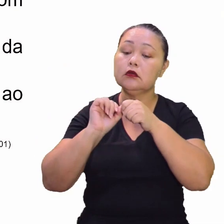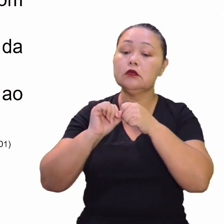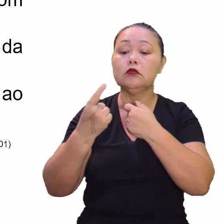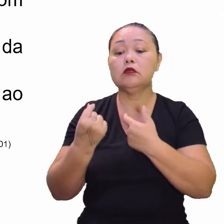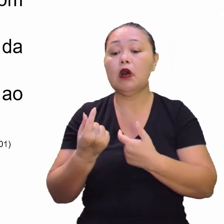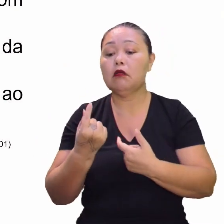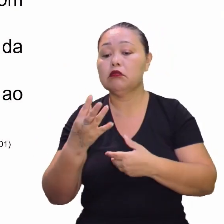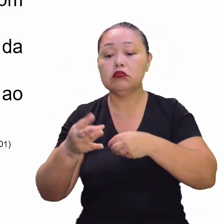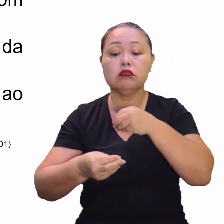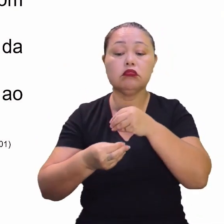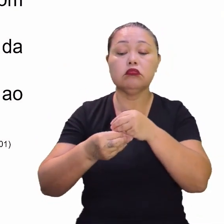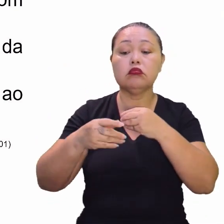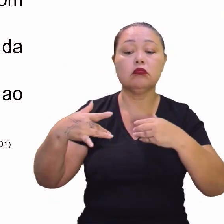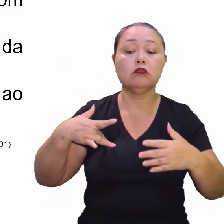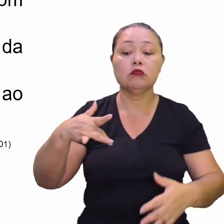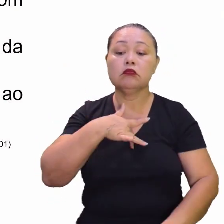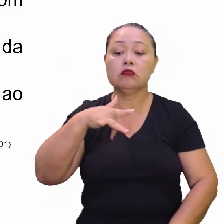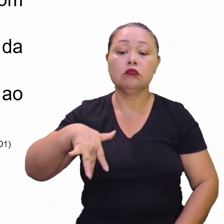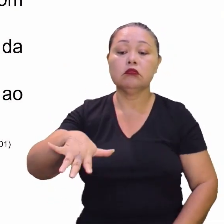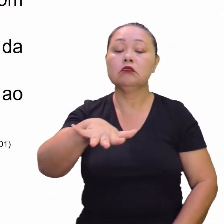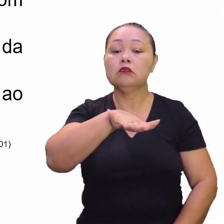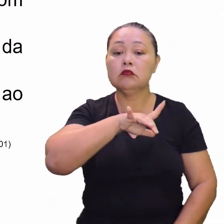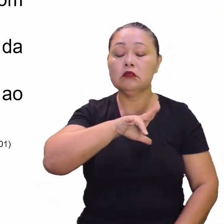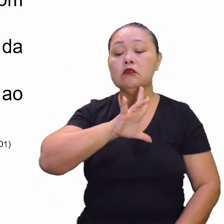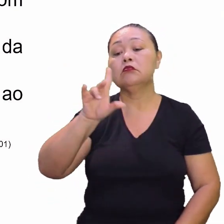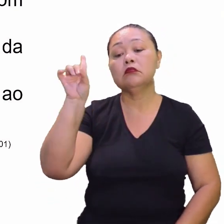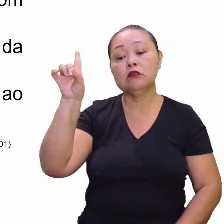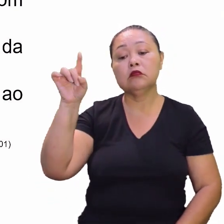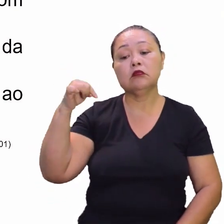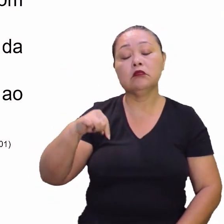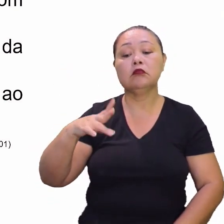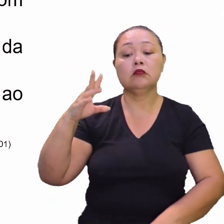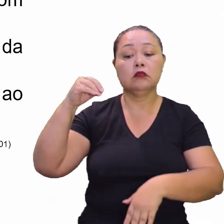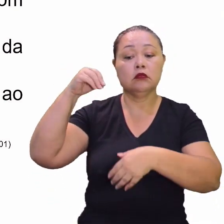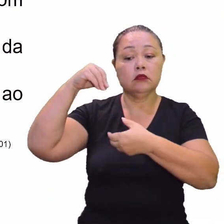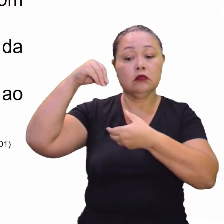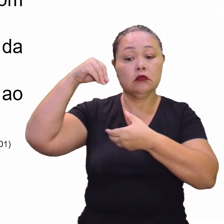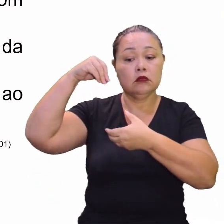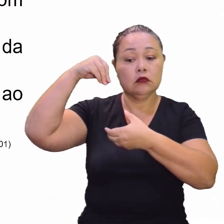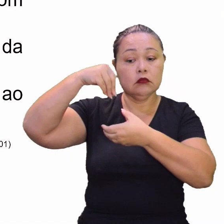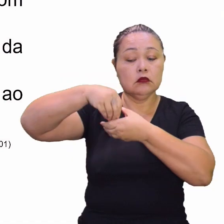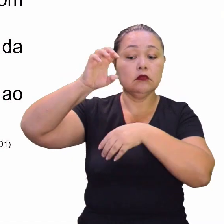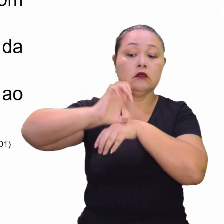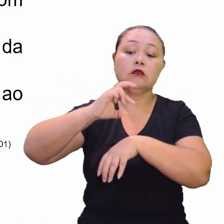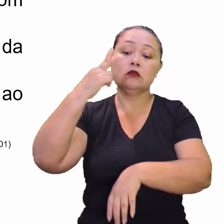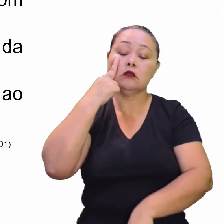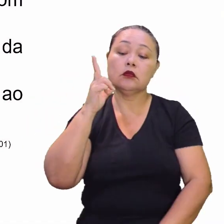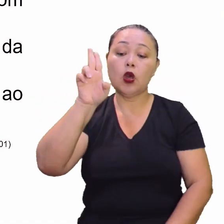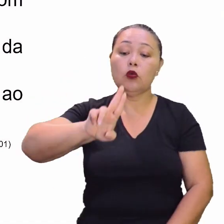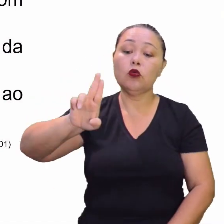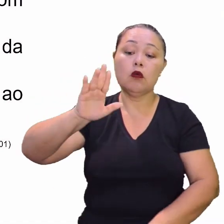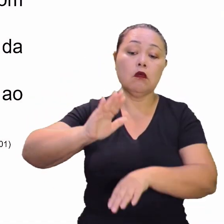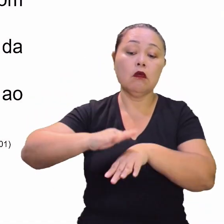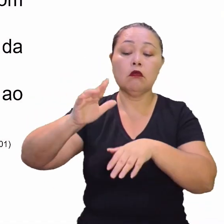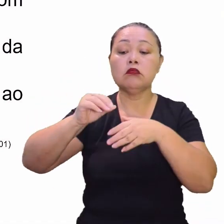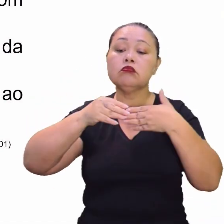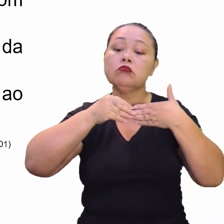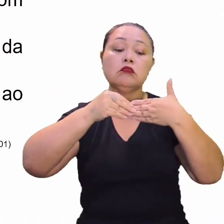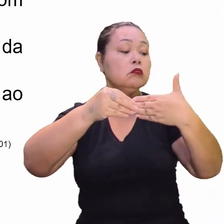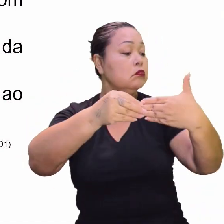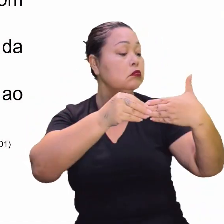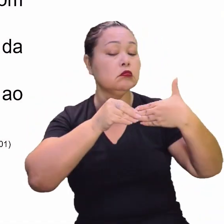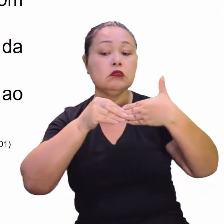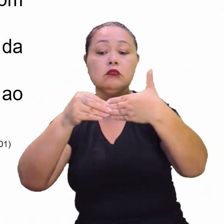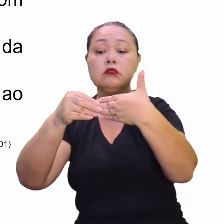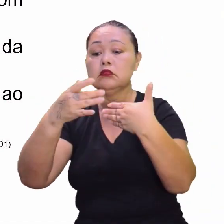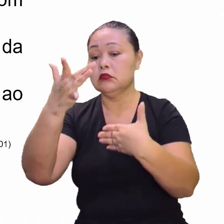alto valor, da saúde. Então, esse transporte em Rondônia ele é utilizado mais para